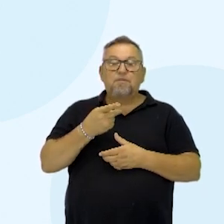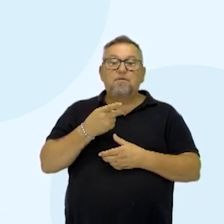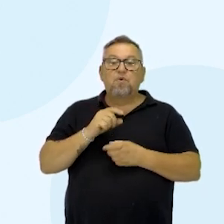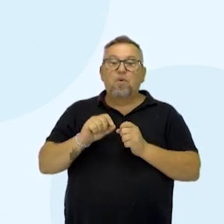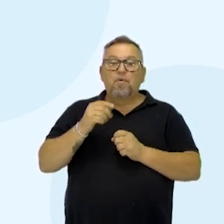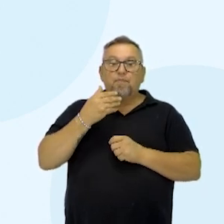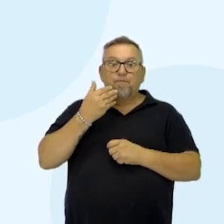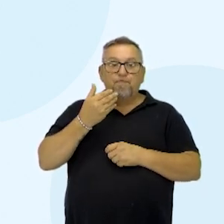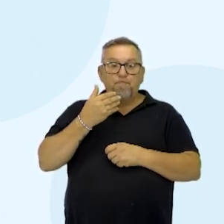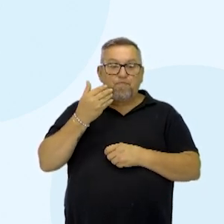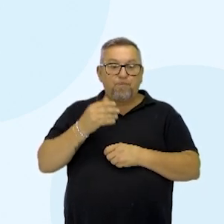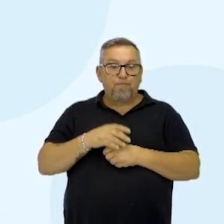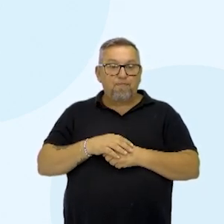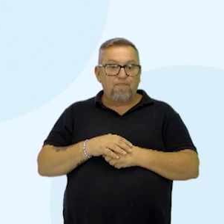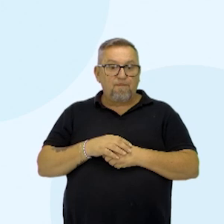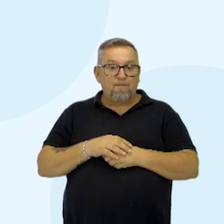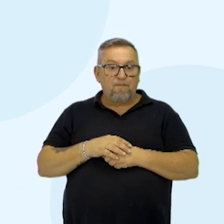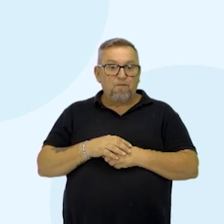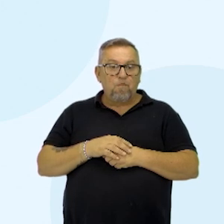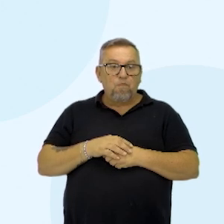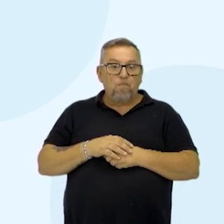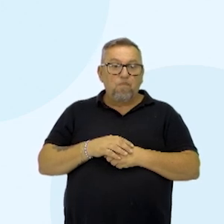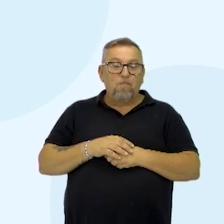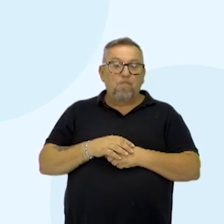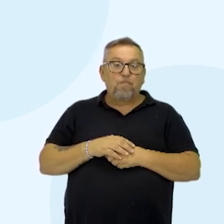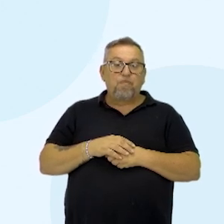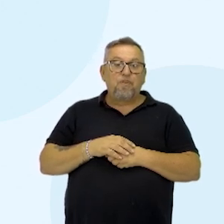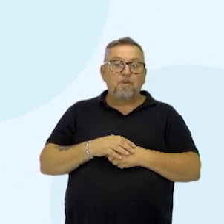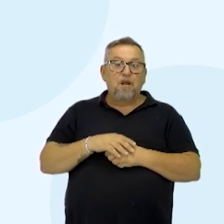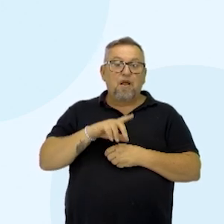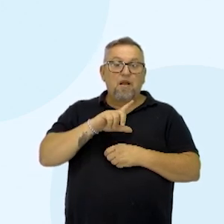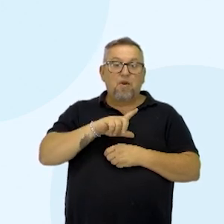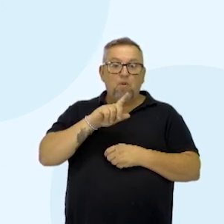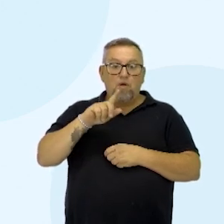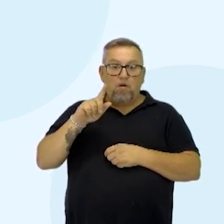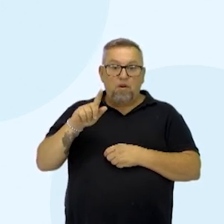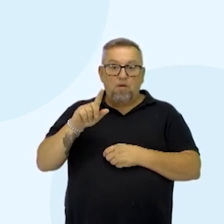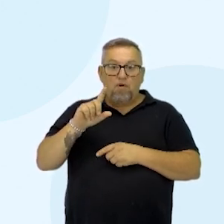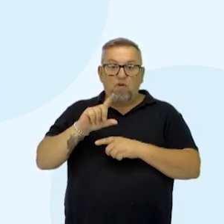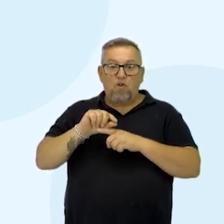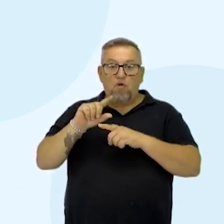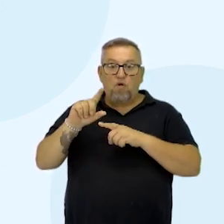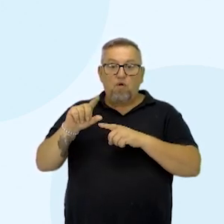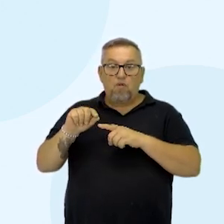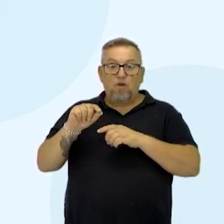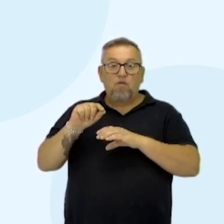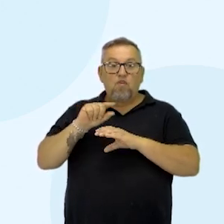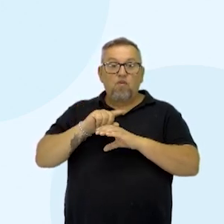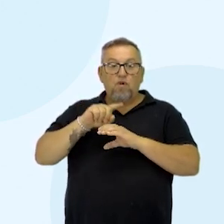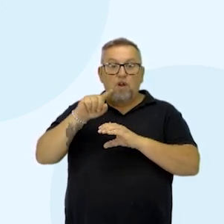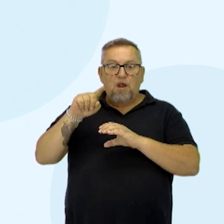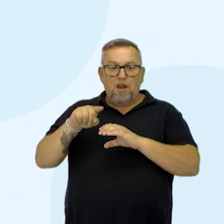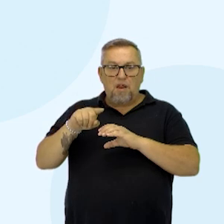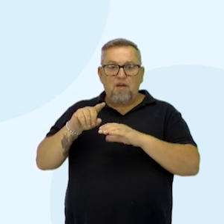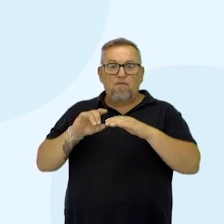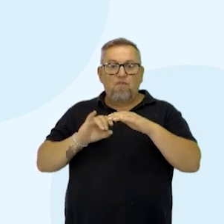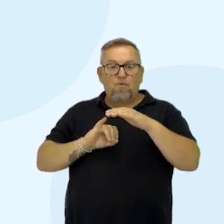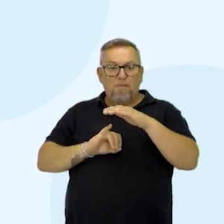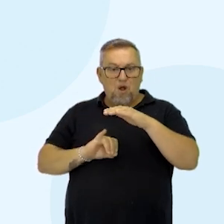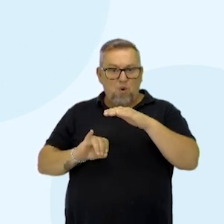que é fácil. Ó. A primeira questão que apareceu para vocês foi a seguinte: a linguagem em um artigo de divulgação científica